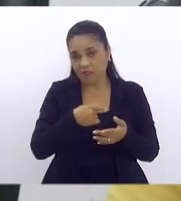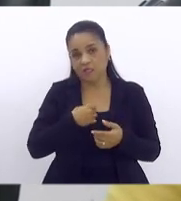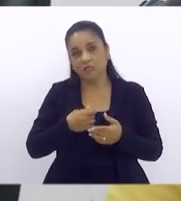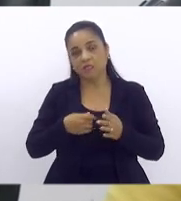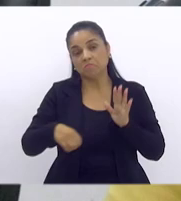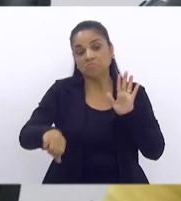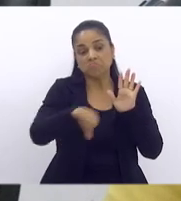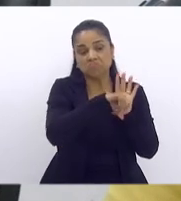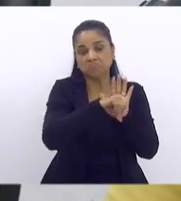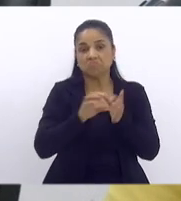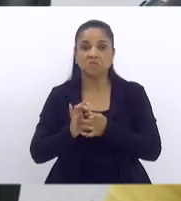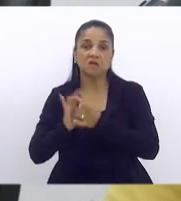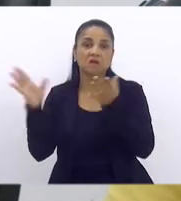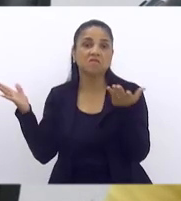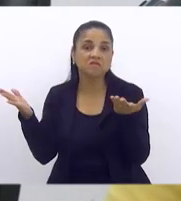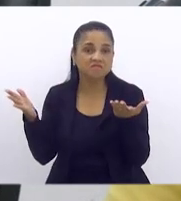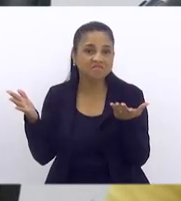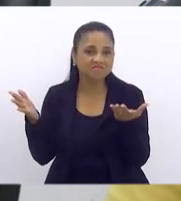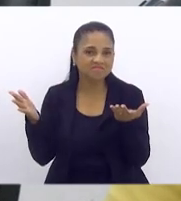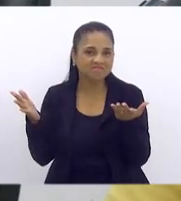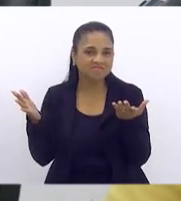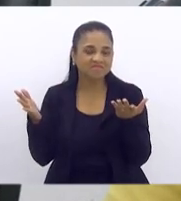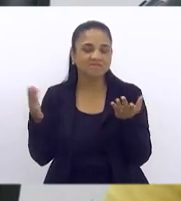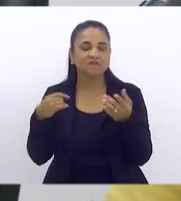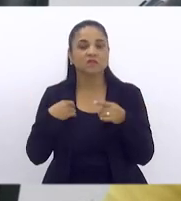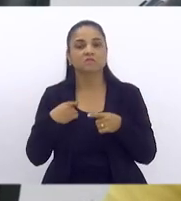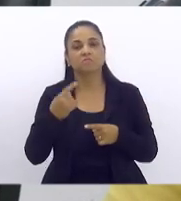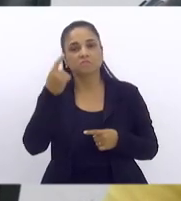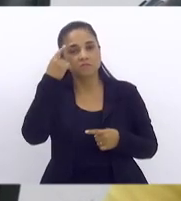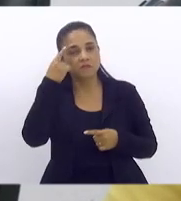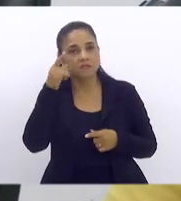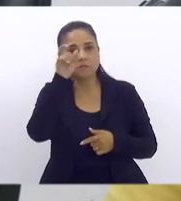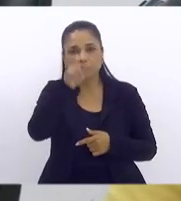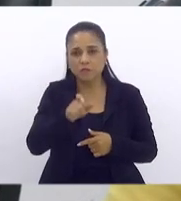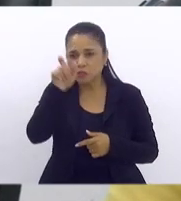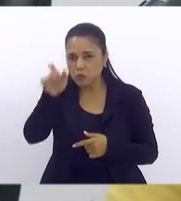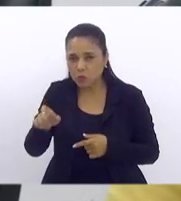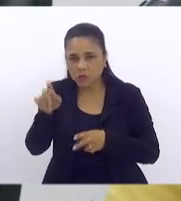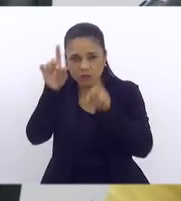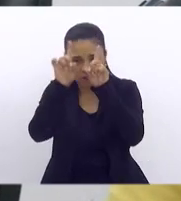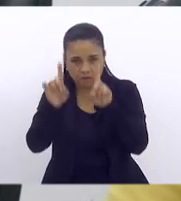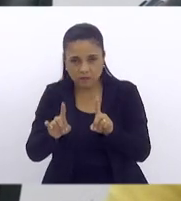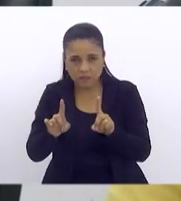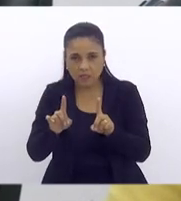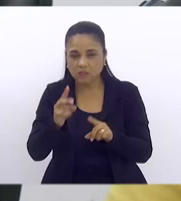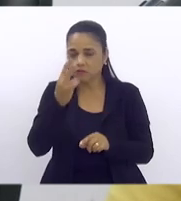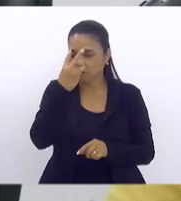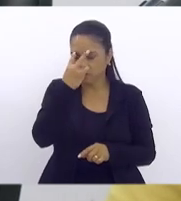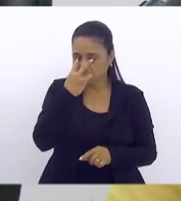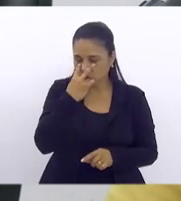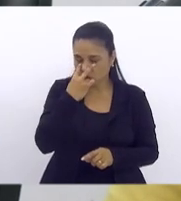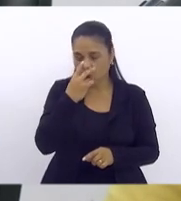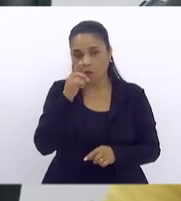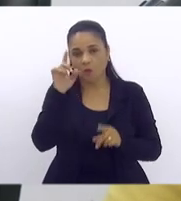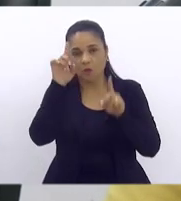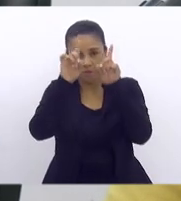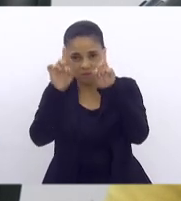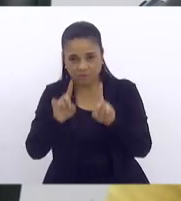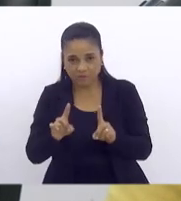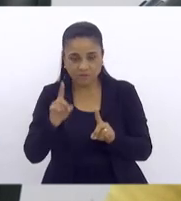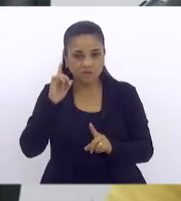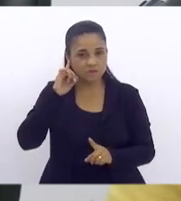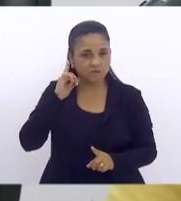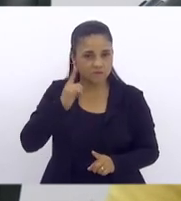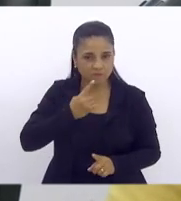A gente também tem que tratar da questão de como uma pessoa com deficiência visual, com deficiência auditiva, são tratadas